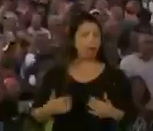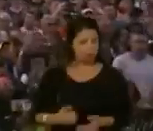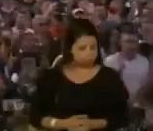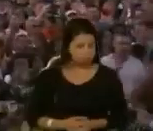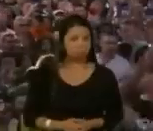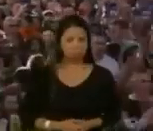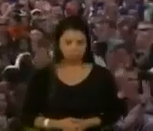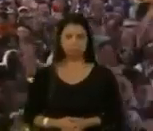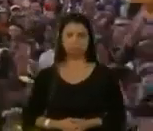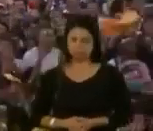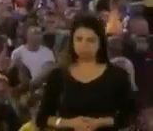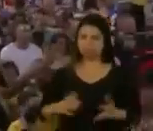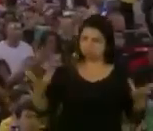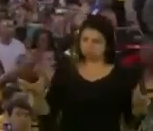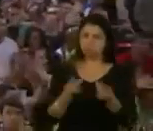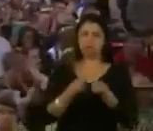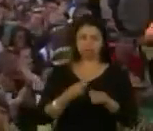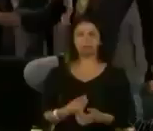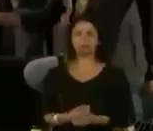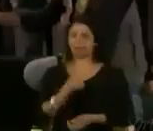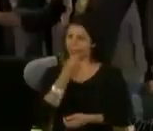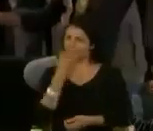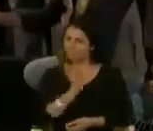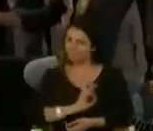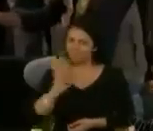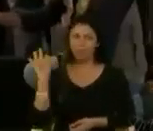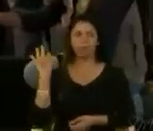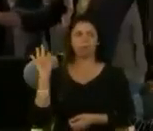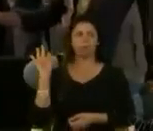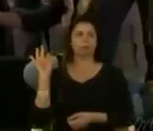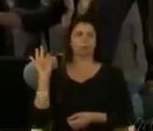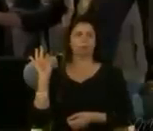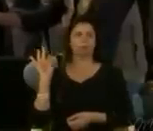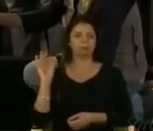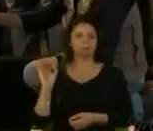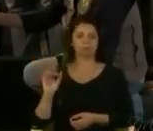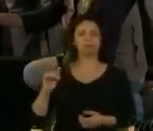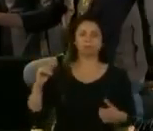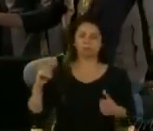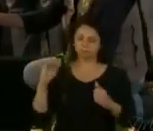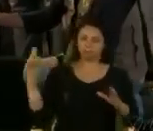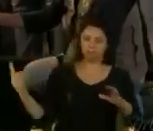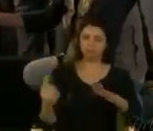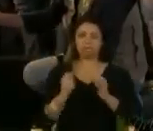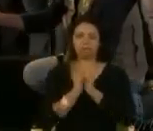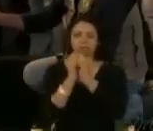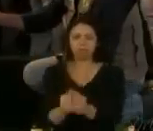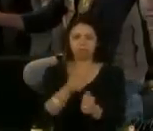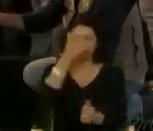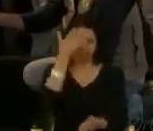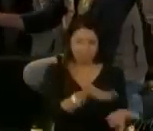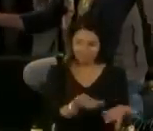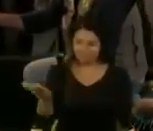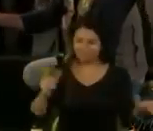local. E é muito bom estar entre aqueles que têm Deus no coração. A